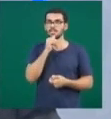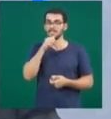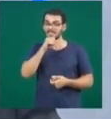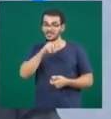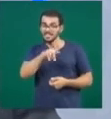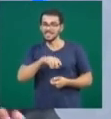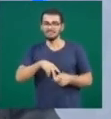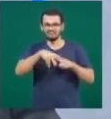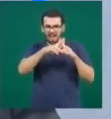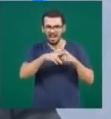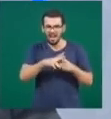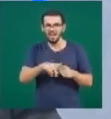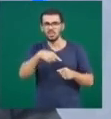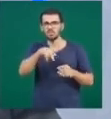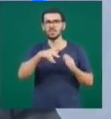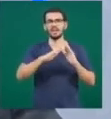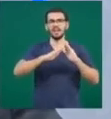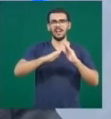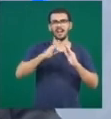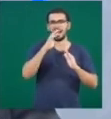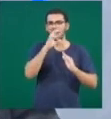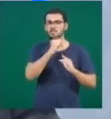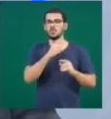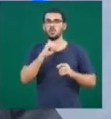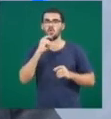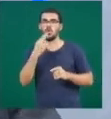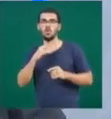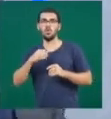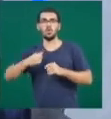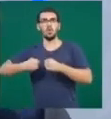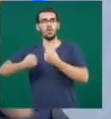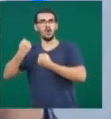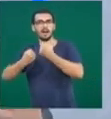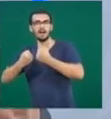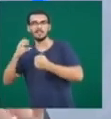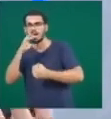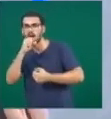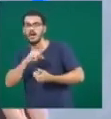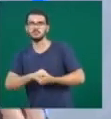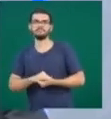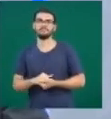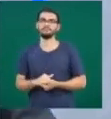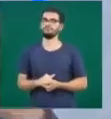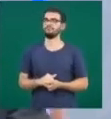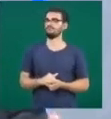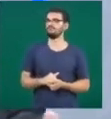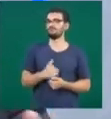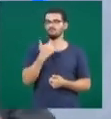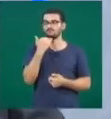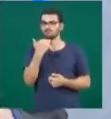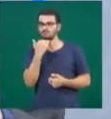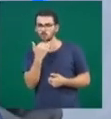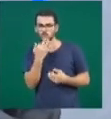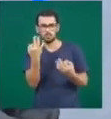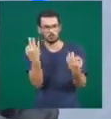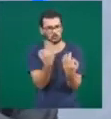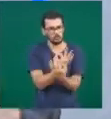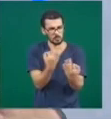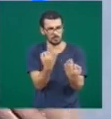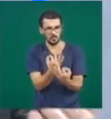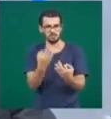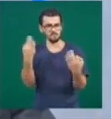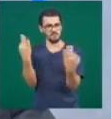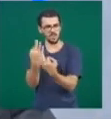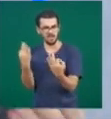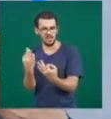muito rápido, ele com certeza não vai ser uma reforma que vai gerar uma benéfice ou ter aí todos